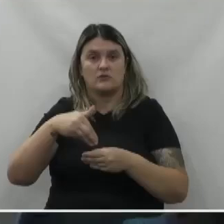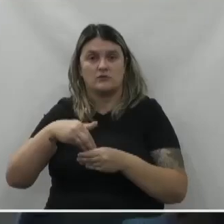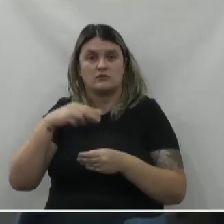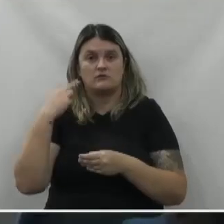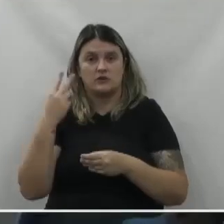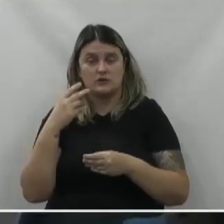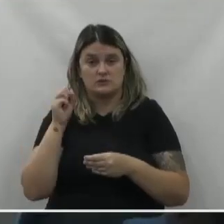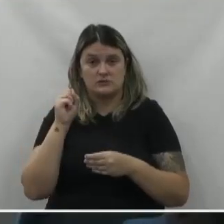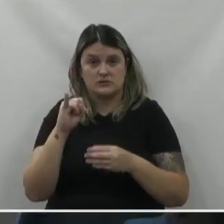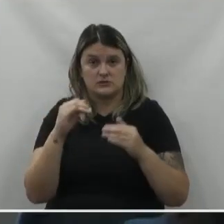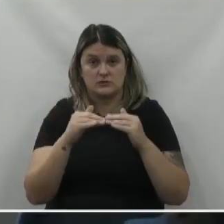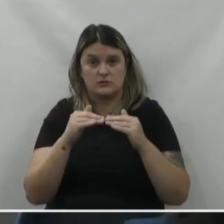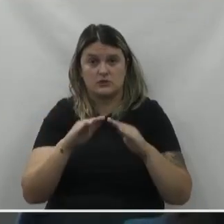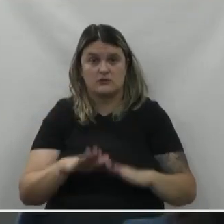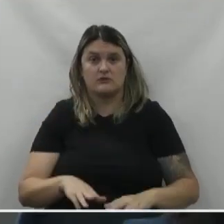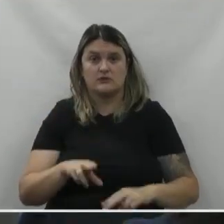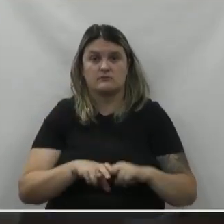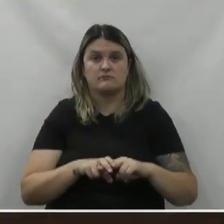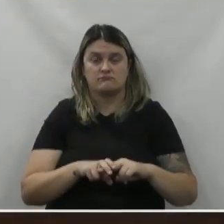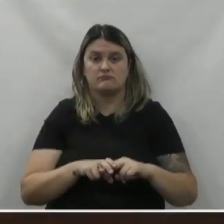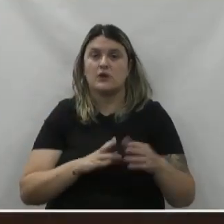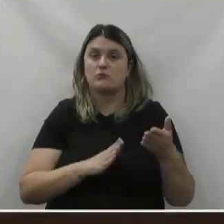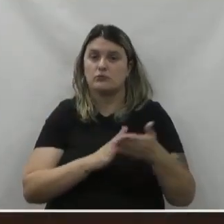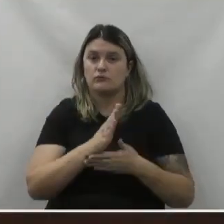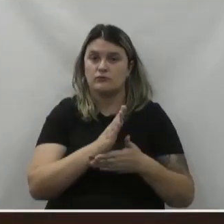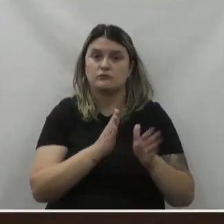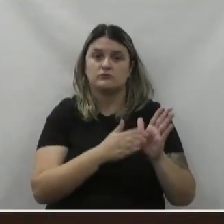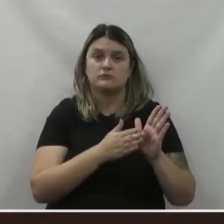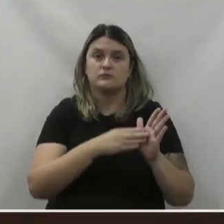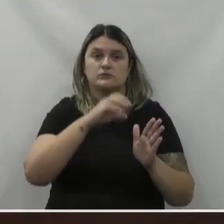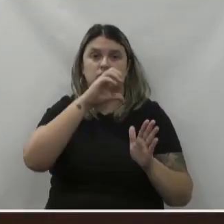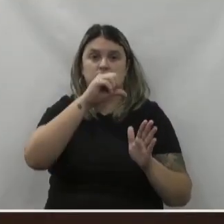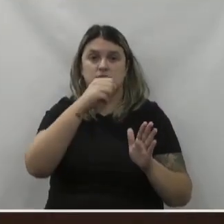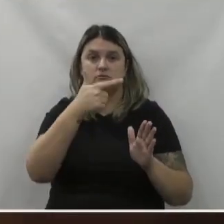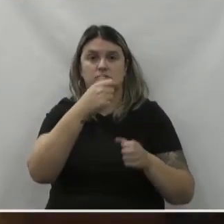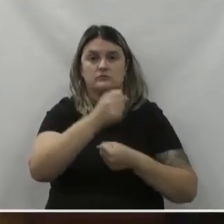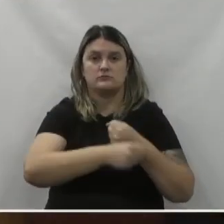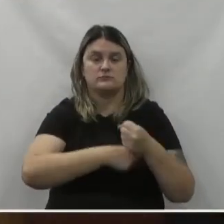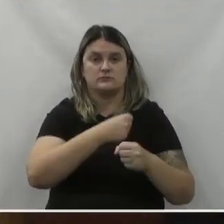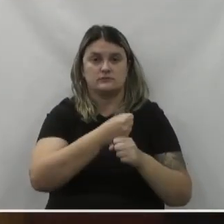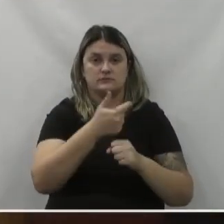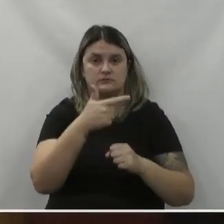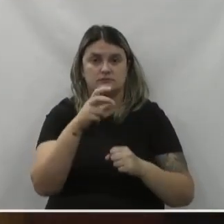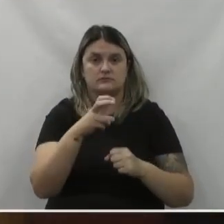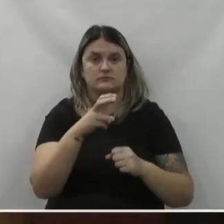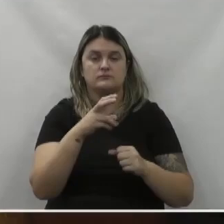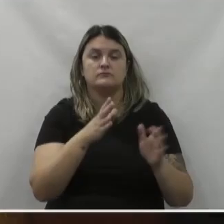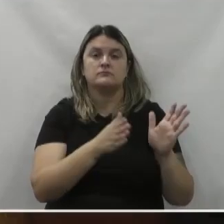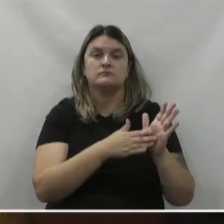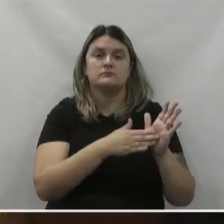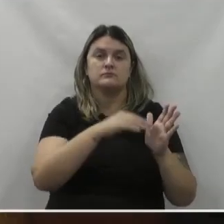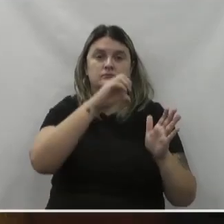vereadores que aprovam, permaneçam como estão. Aprovado o requerimento número 92/2025. Requerimento número